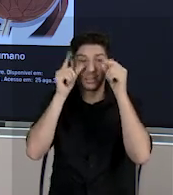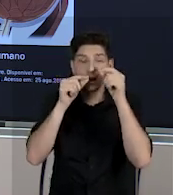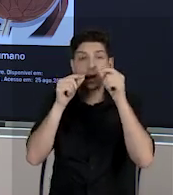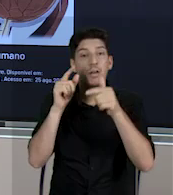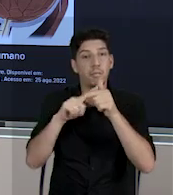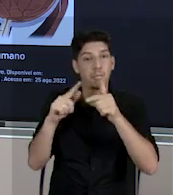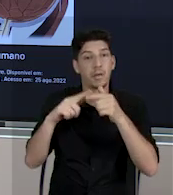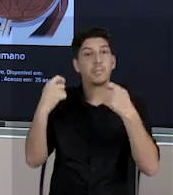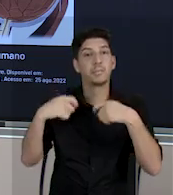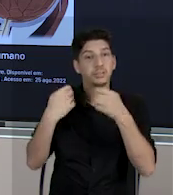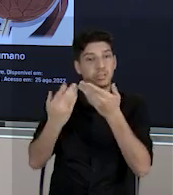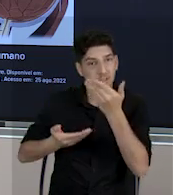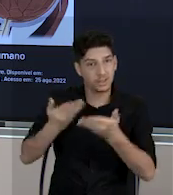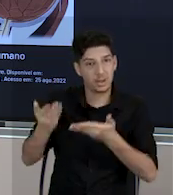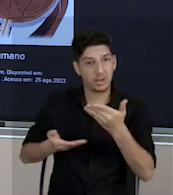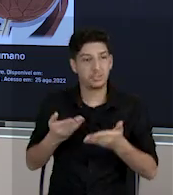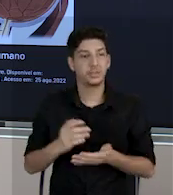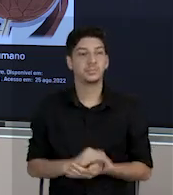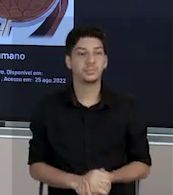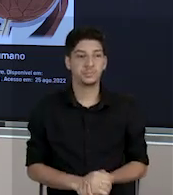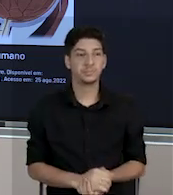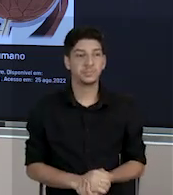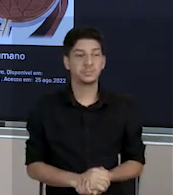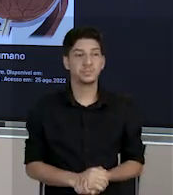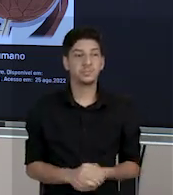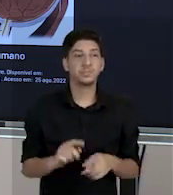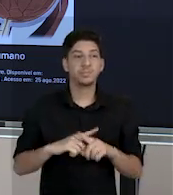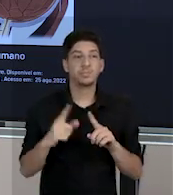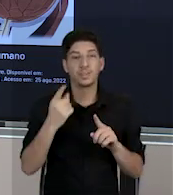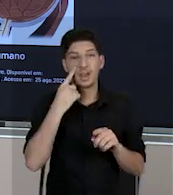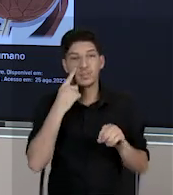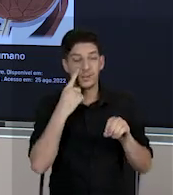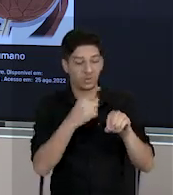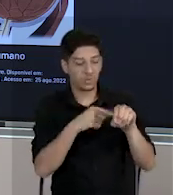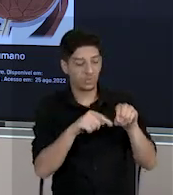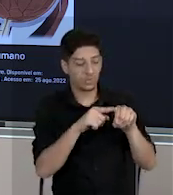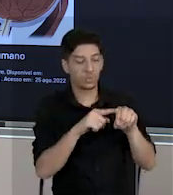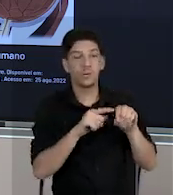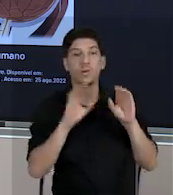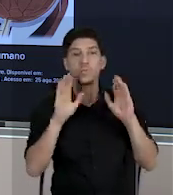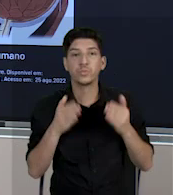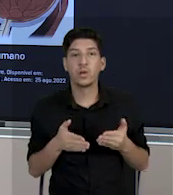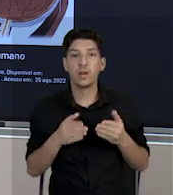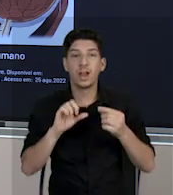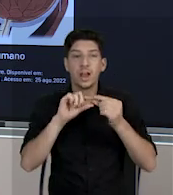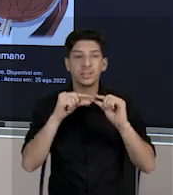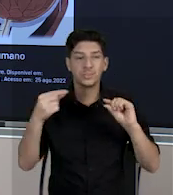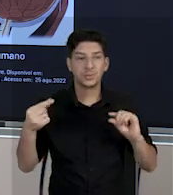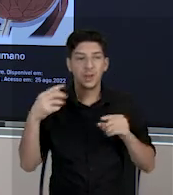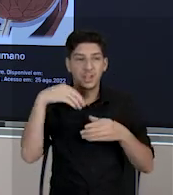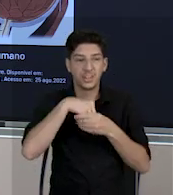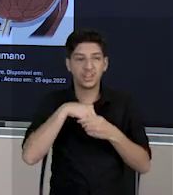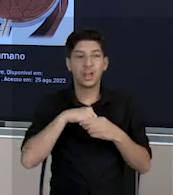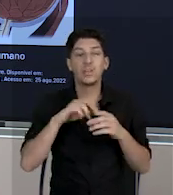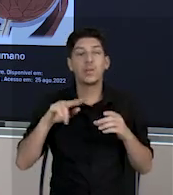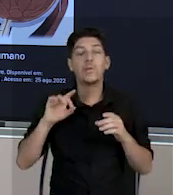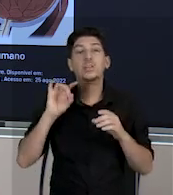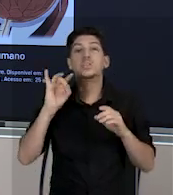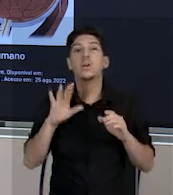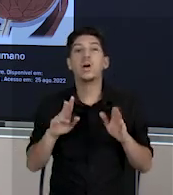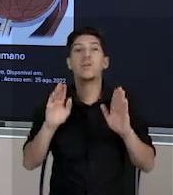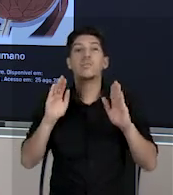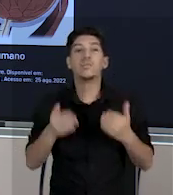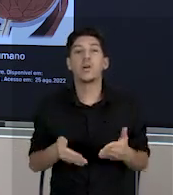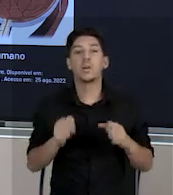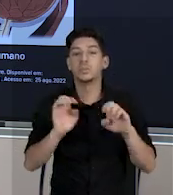tratado. Agora, olhando o globo ocular mais voltado para a estrutura dele próprio, não só, né, das estruturas